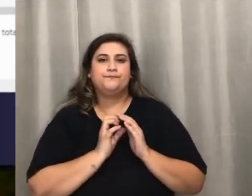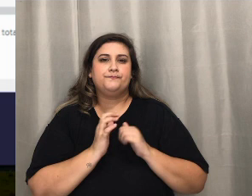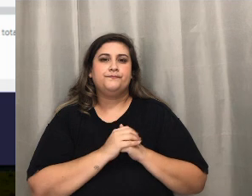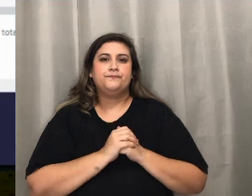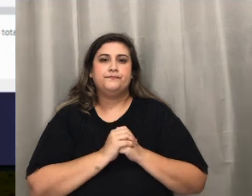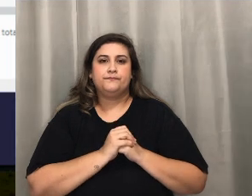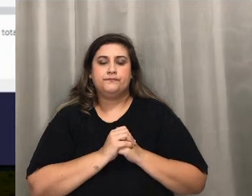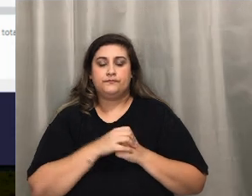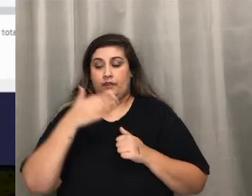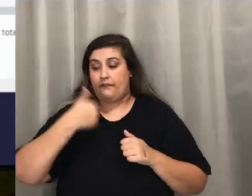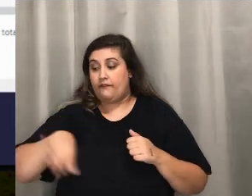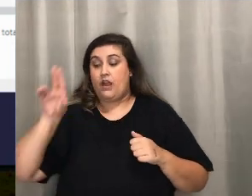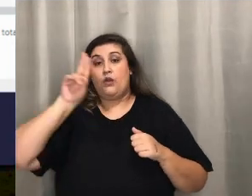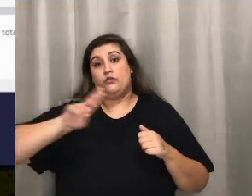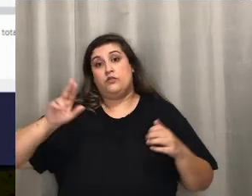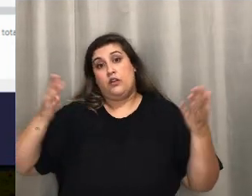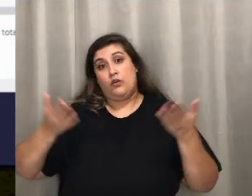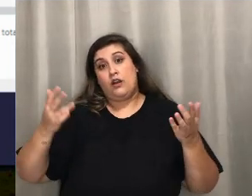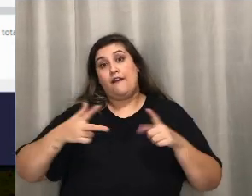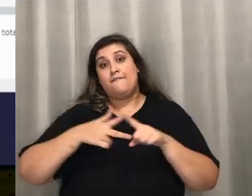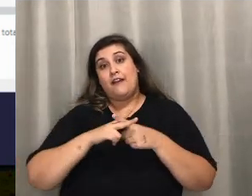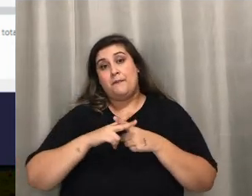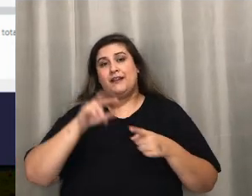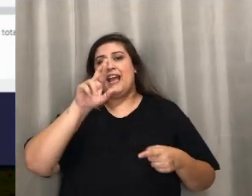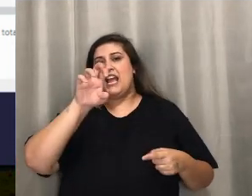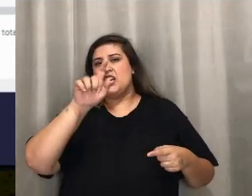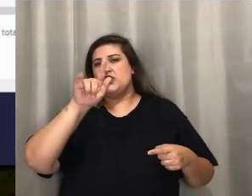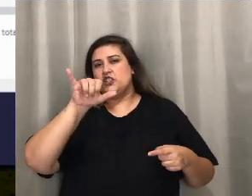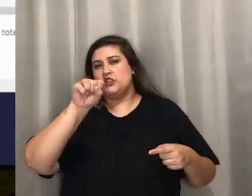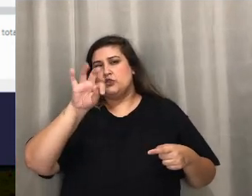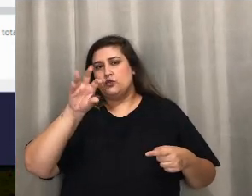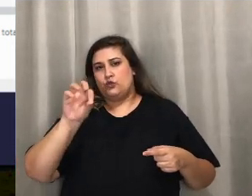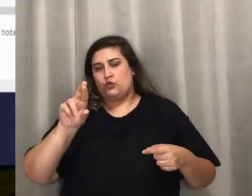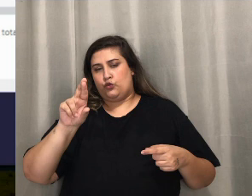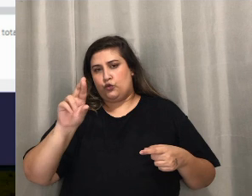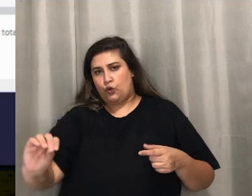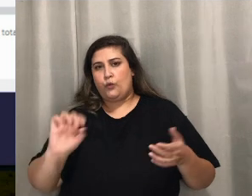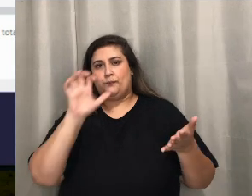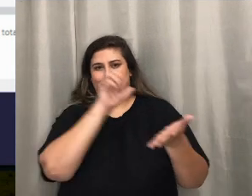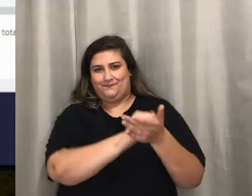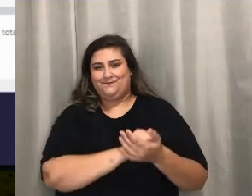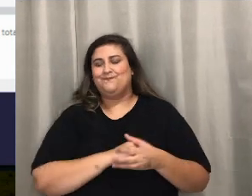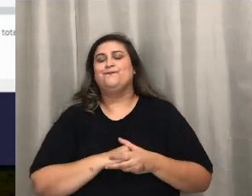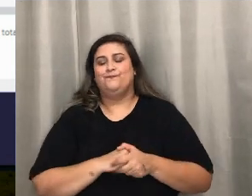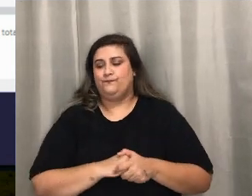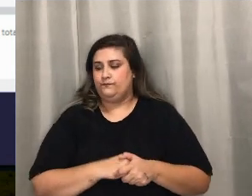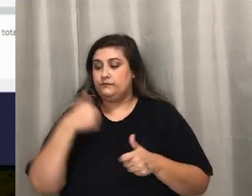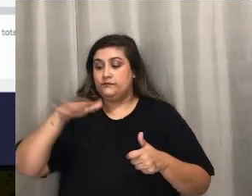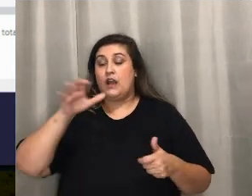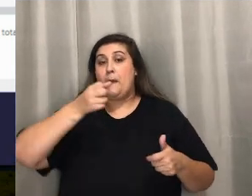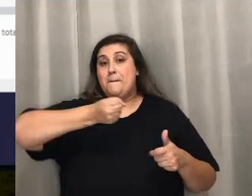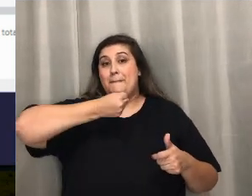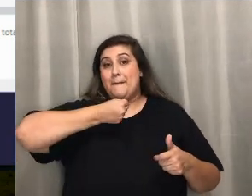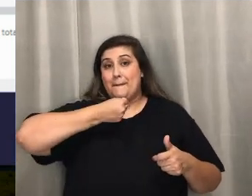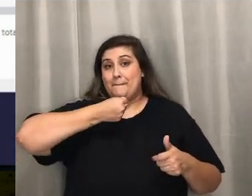Vamos utilizar a ferramenta Registro. Nós vamos gravar aqui um áudio. Geralmente o seu navegador